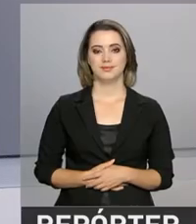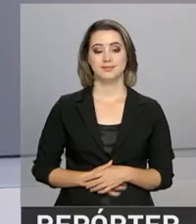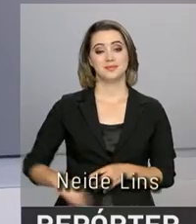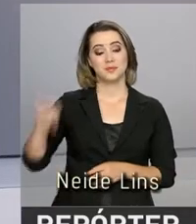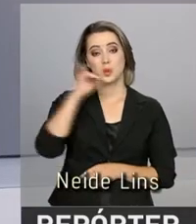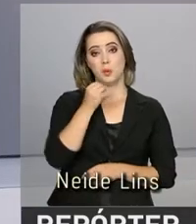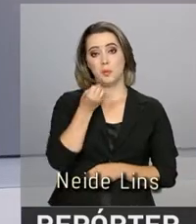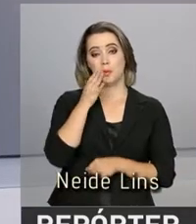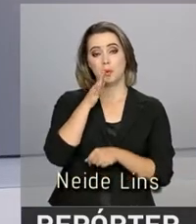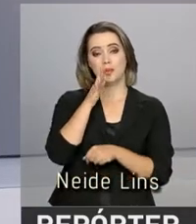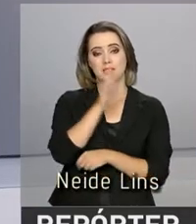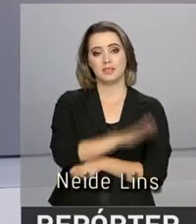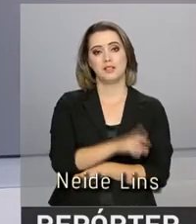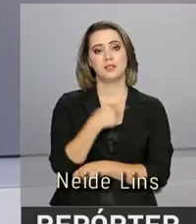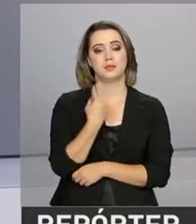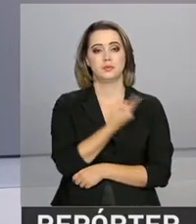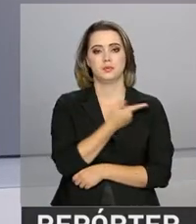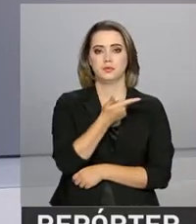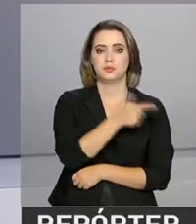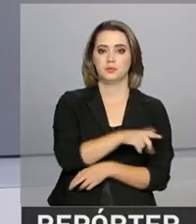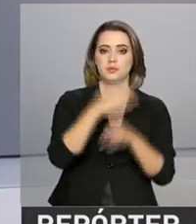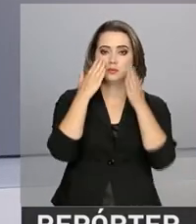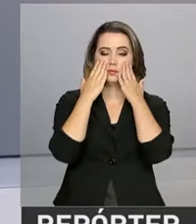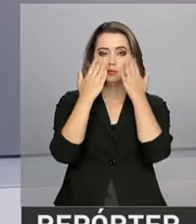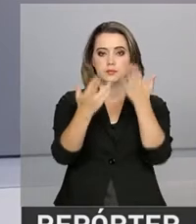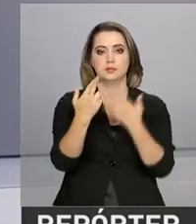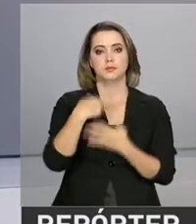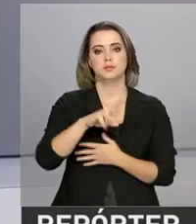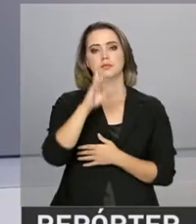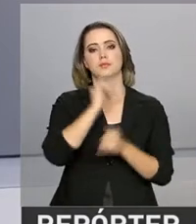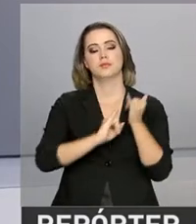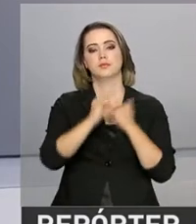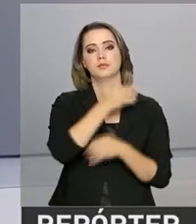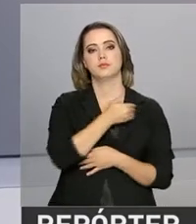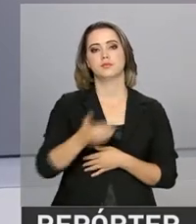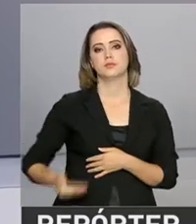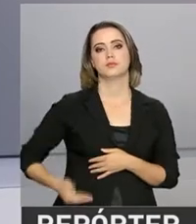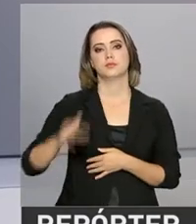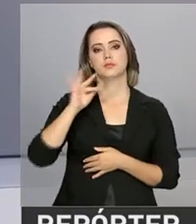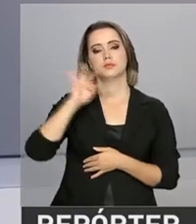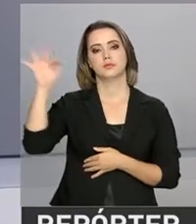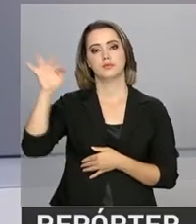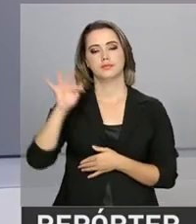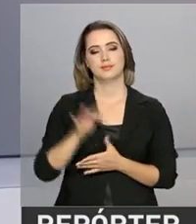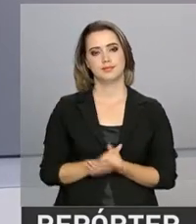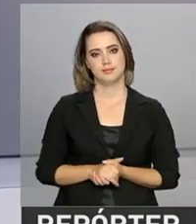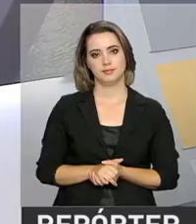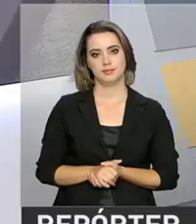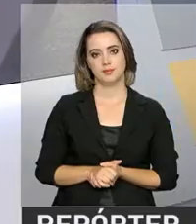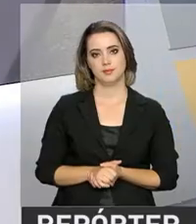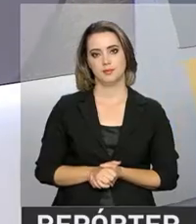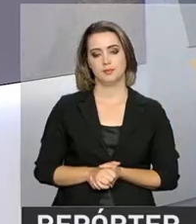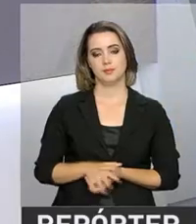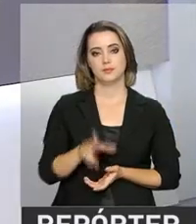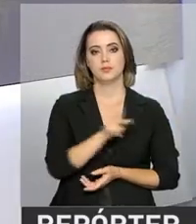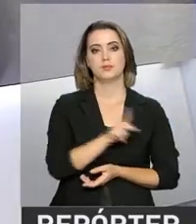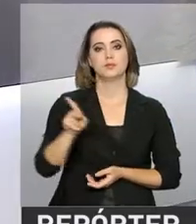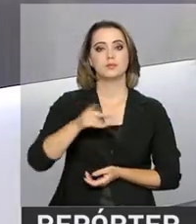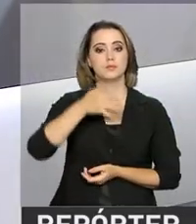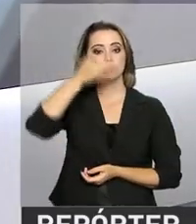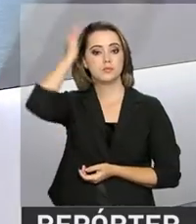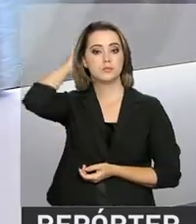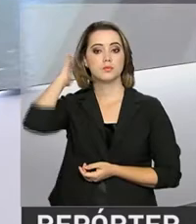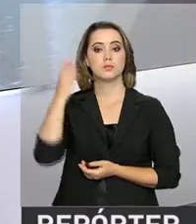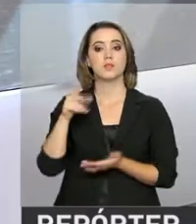Olá, boa tarde. Começa agora mais uma edição do Repórter NBR com as notícias do governo federal. O presidente